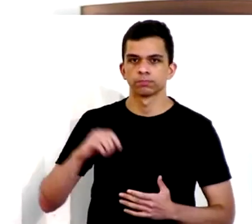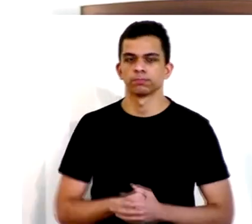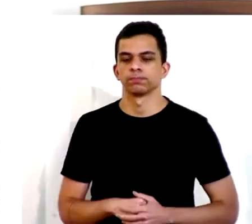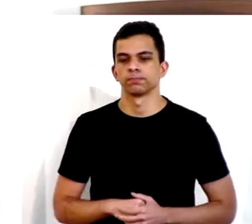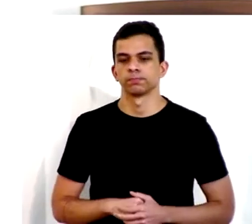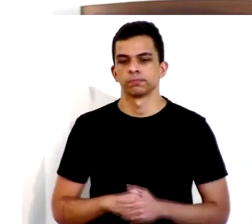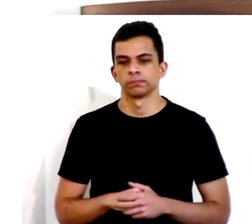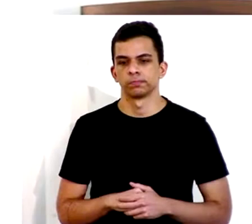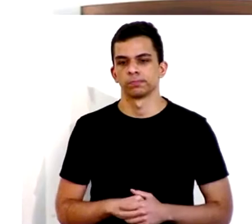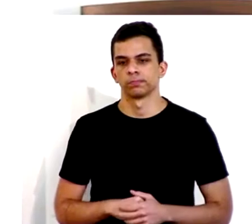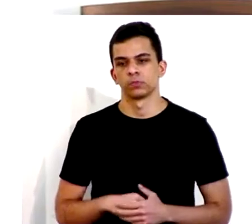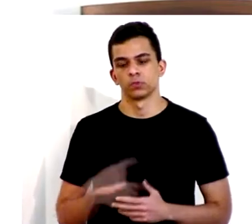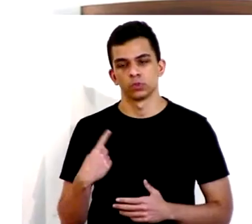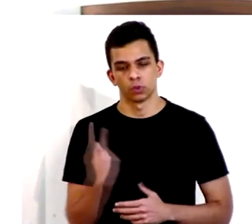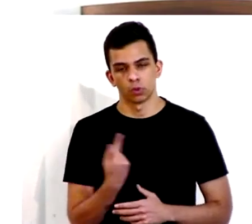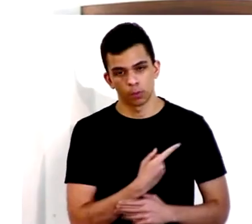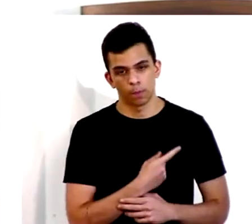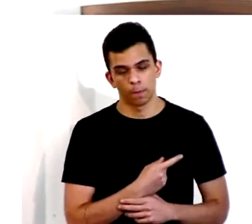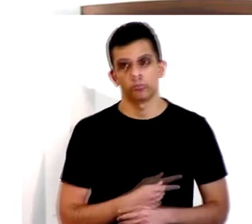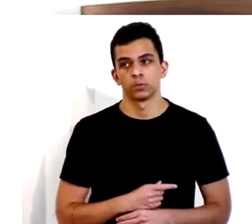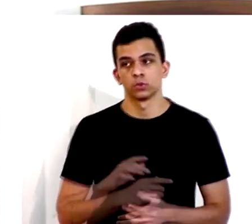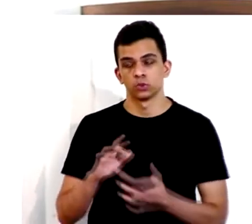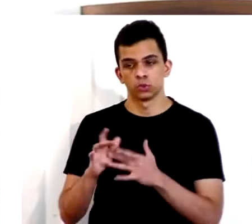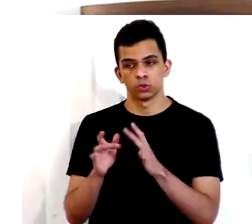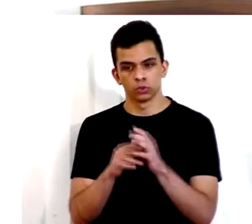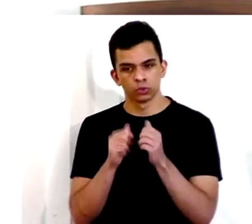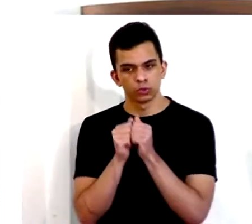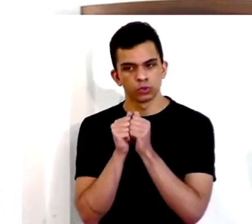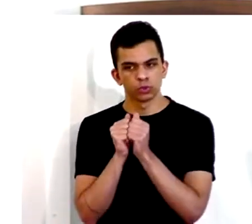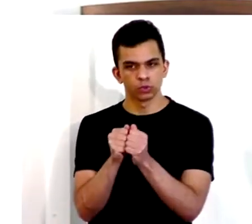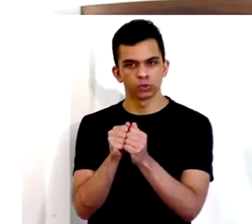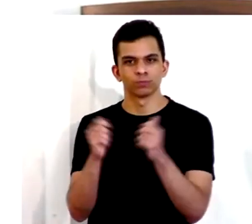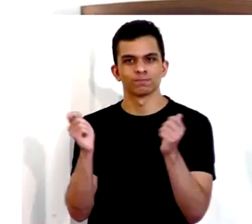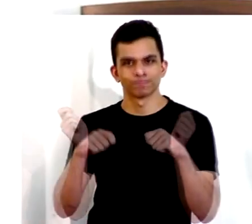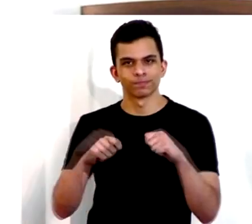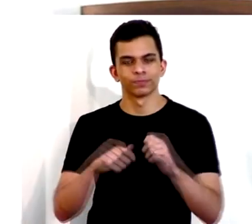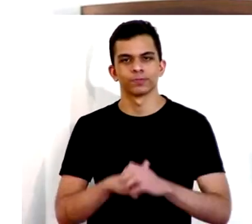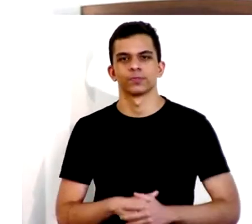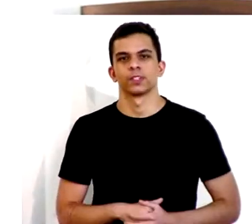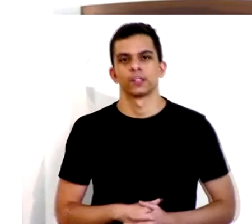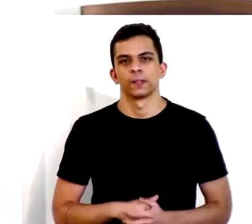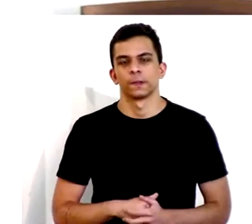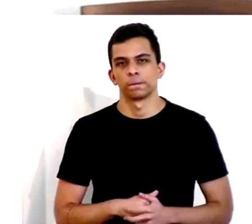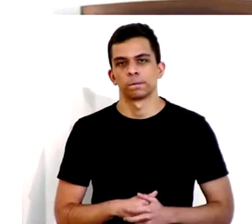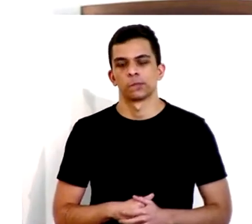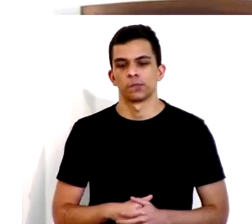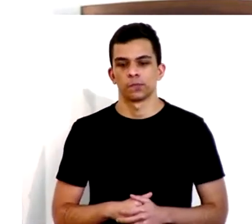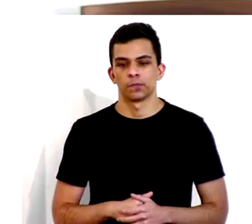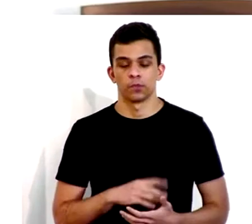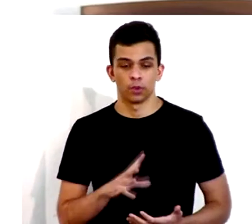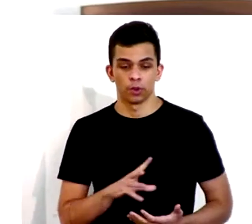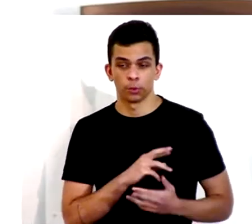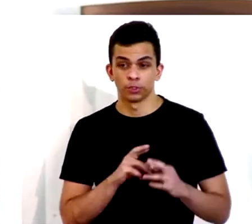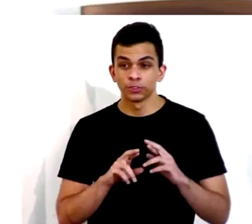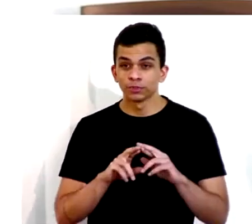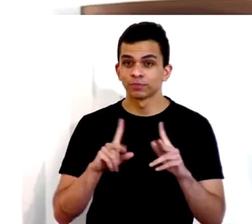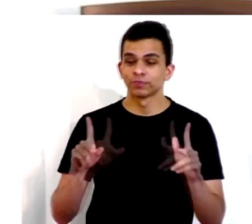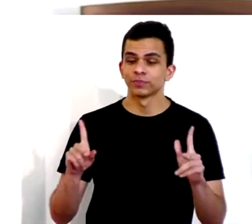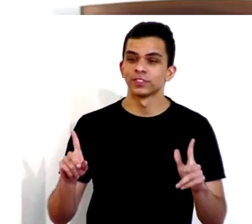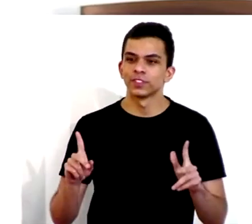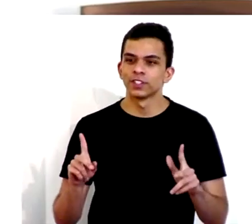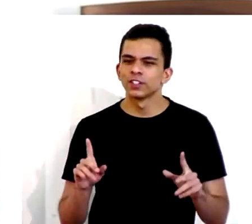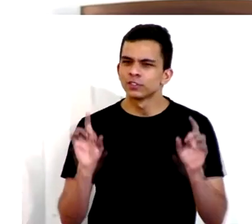em Cristo. Esse amor é diferente porque é um amor sacrificial. Nos amou e se entregou